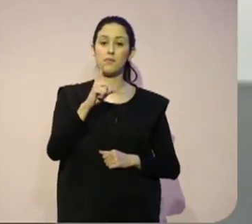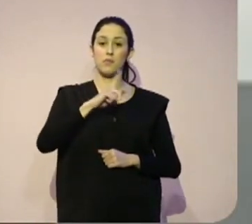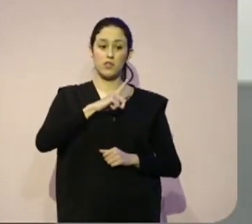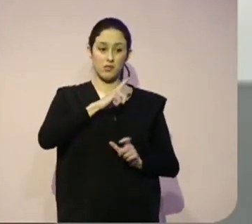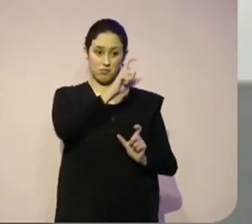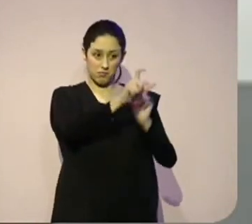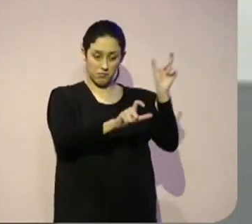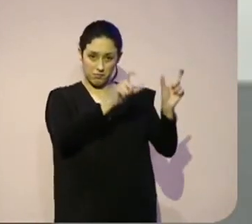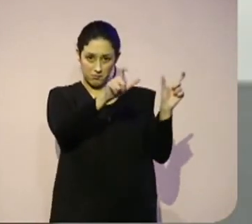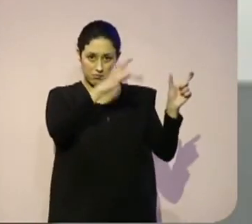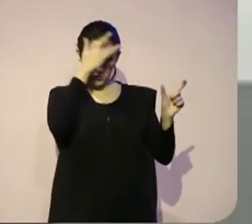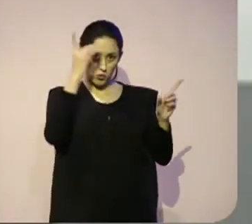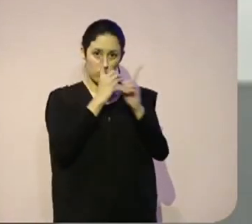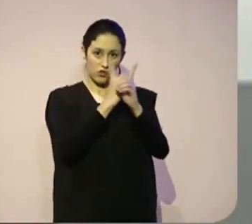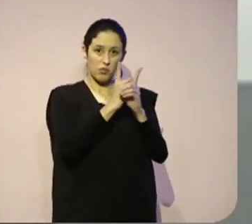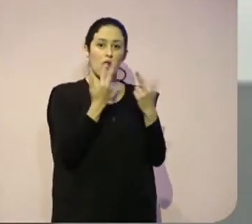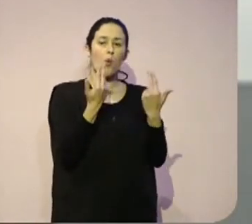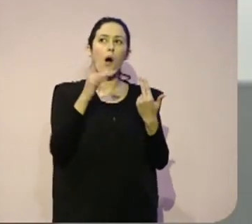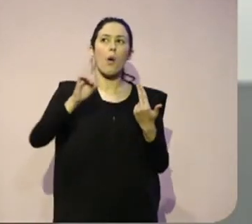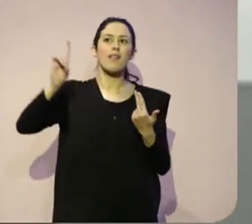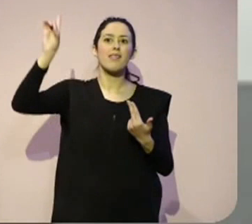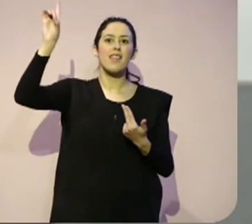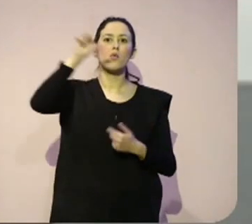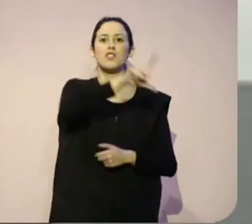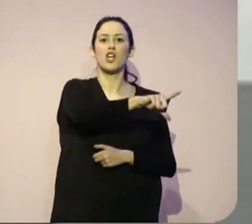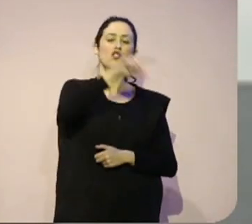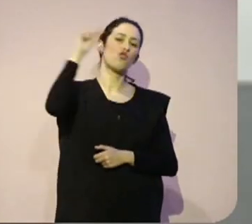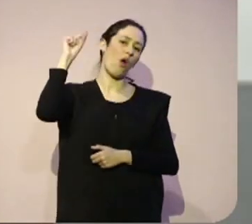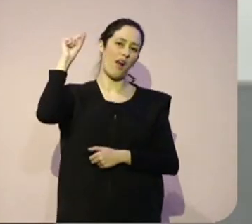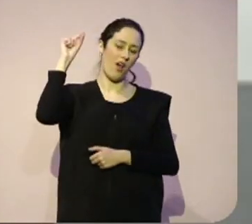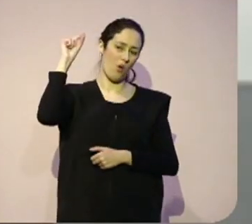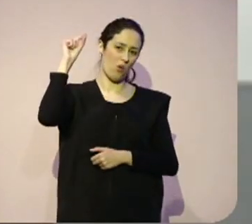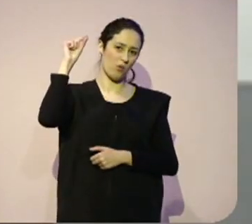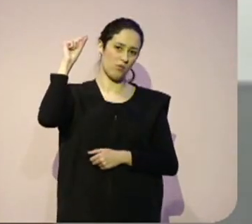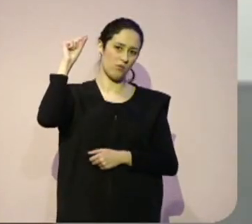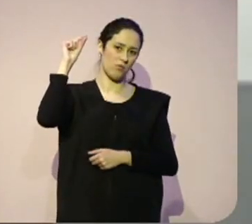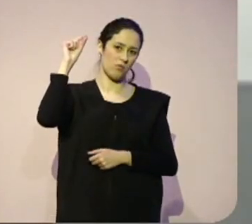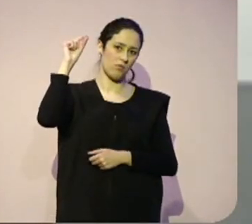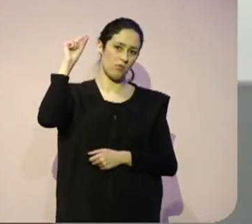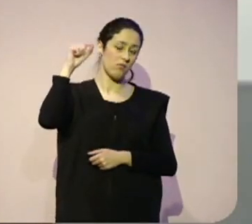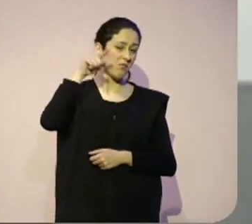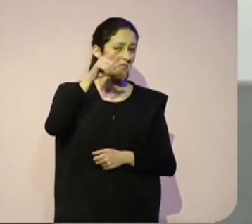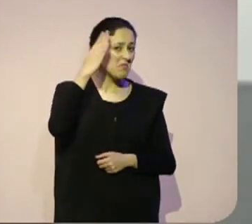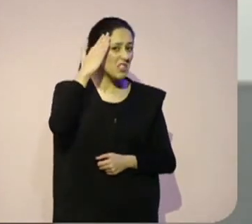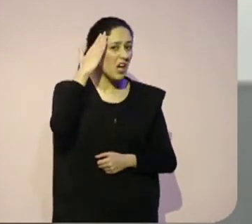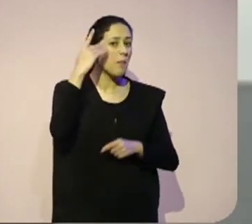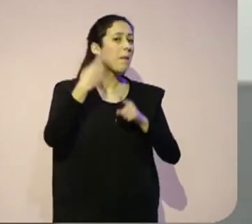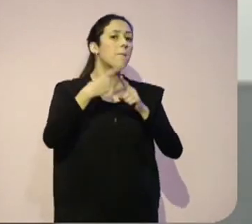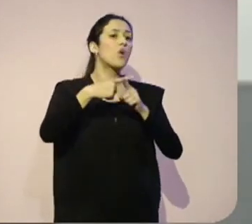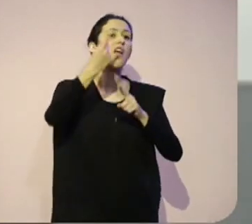as escolhidas de Deus. E você sabe por que você está aqui hoje?